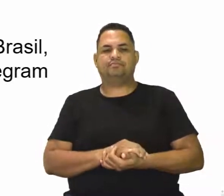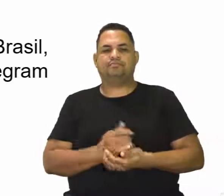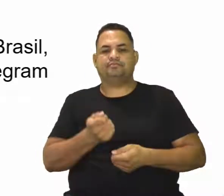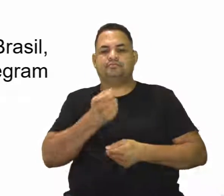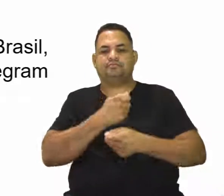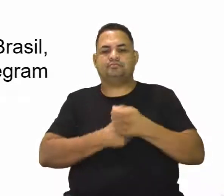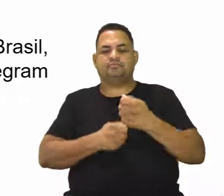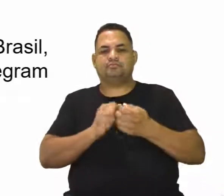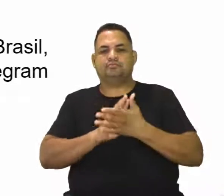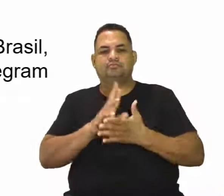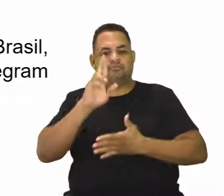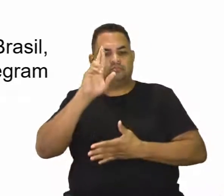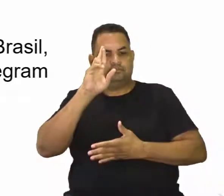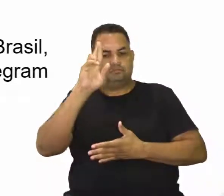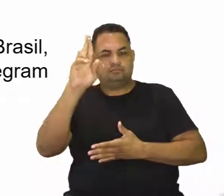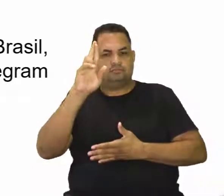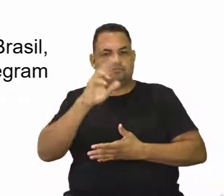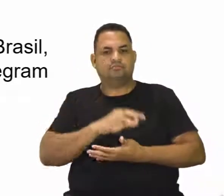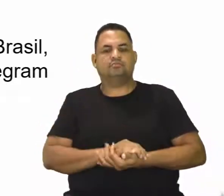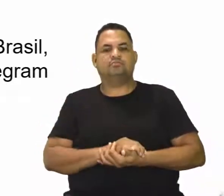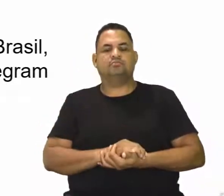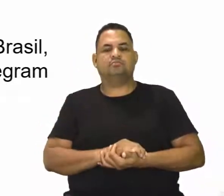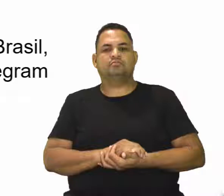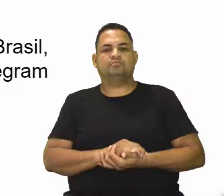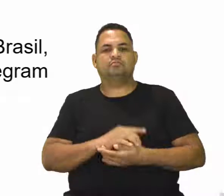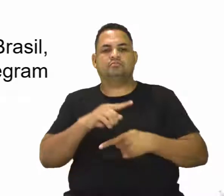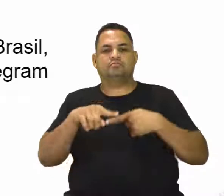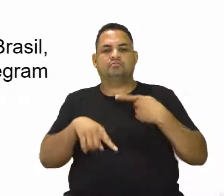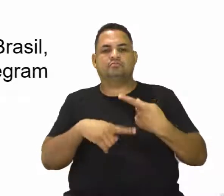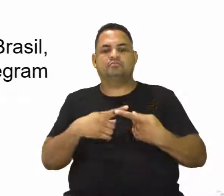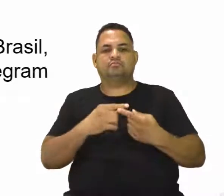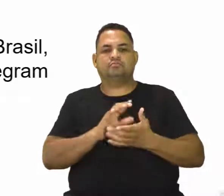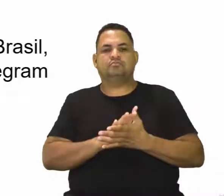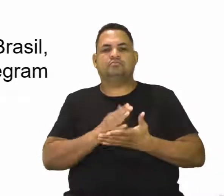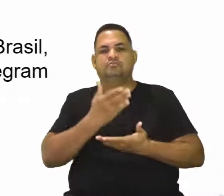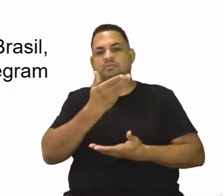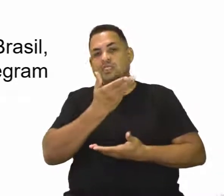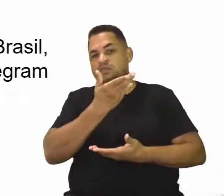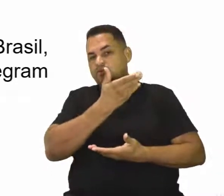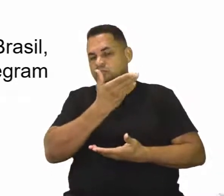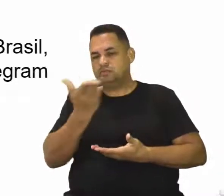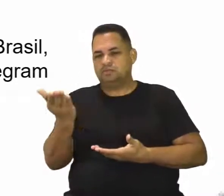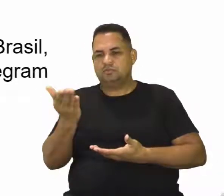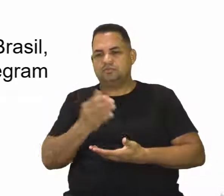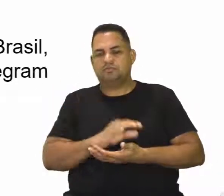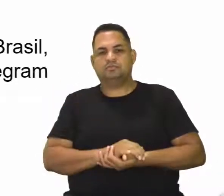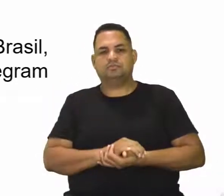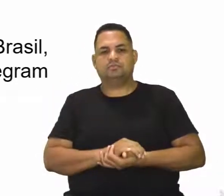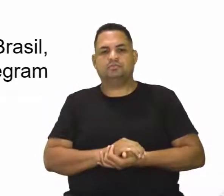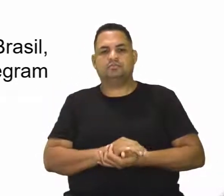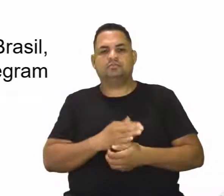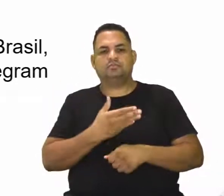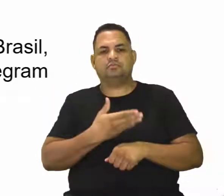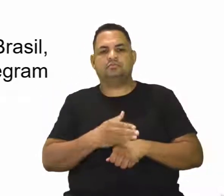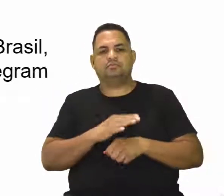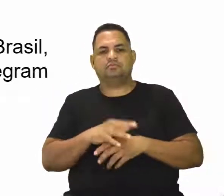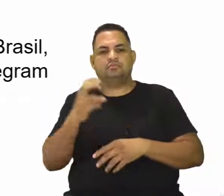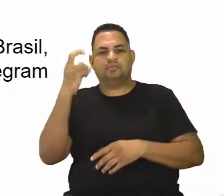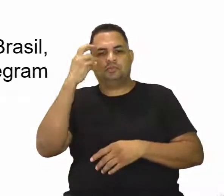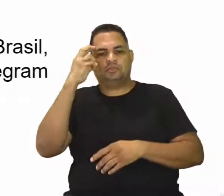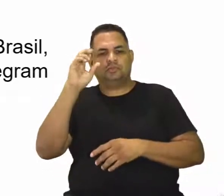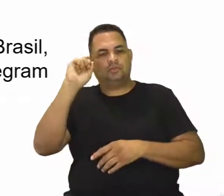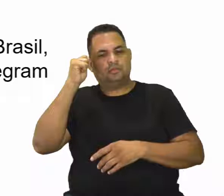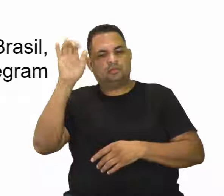é o carro-chefe de uma nação. Depois dela, vêm os demais. Uma prática cultural